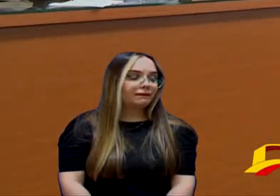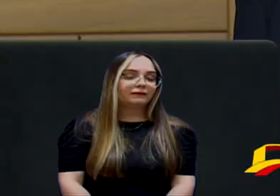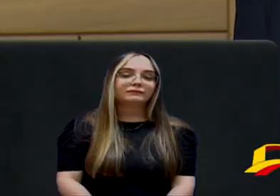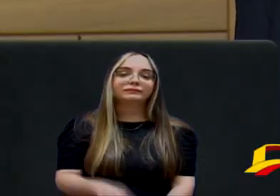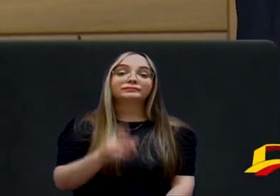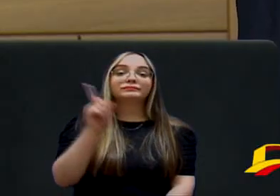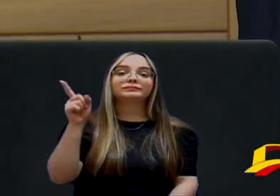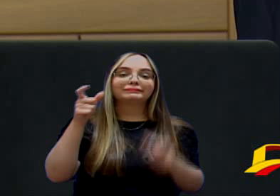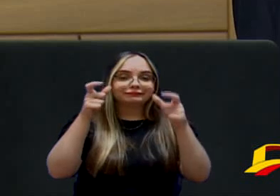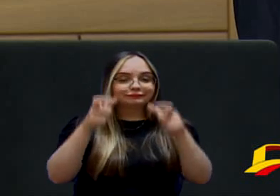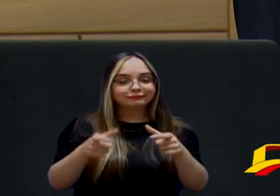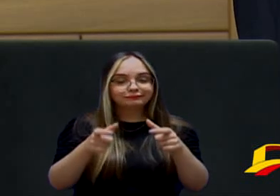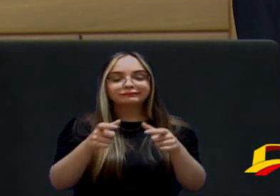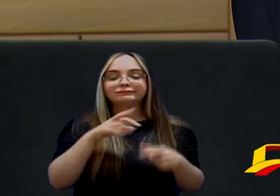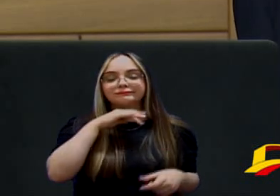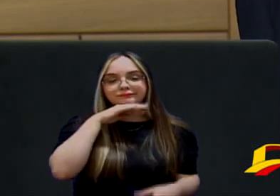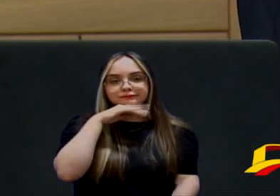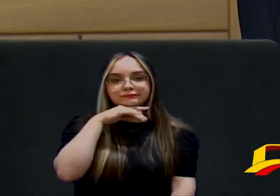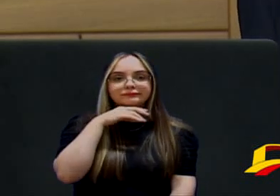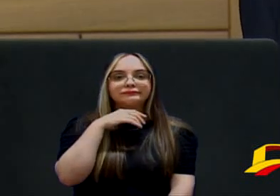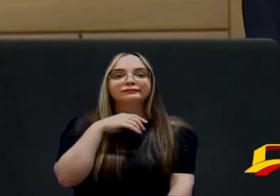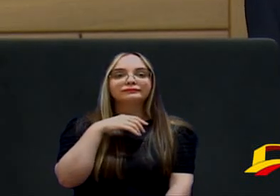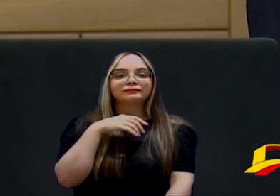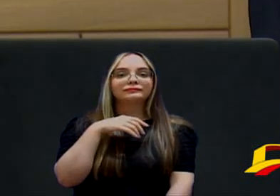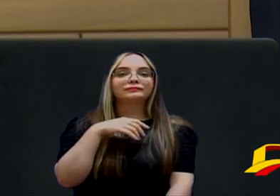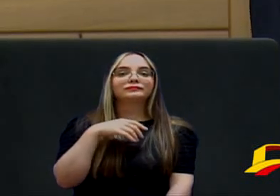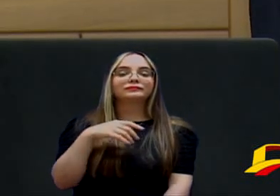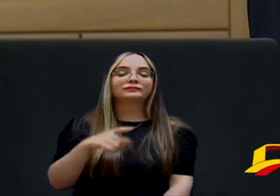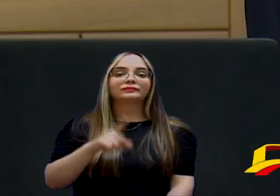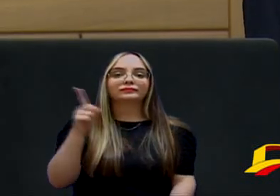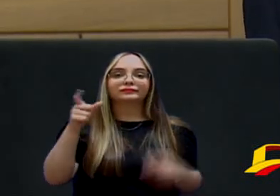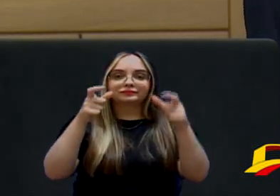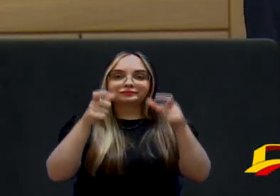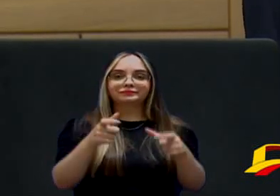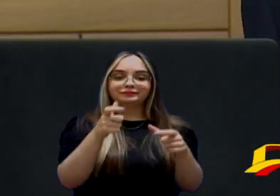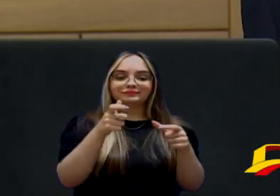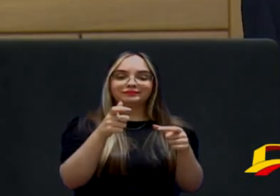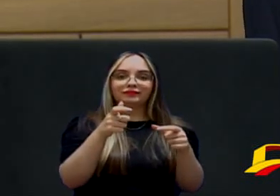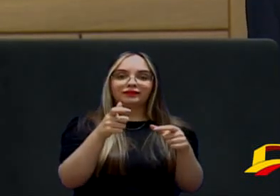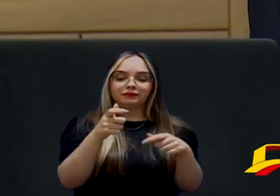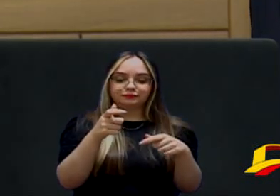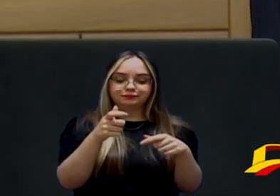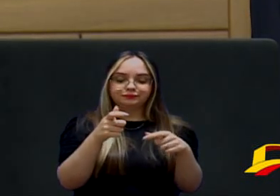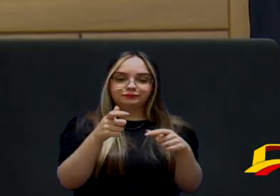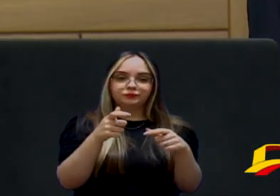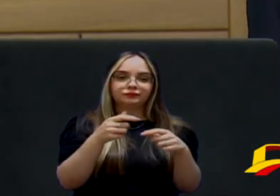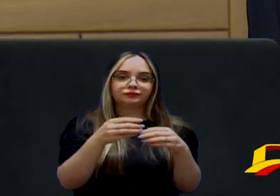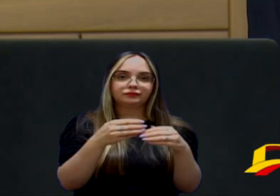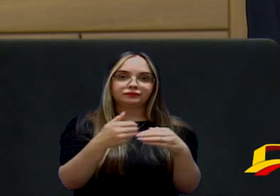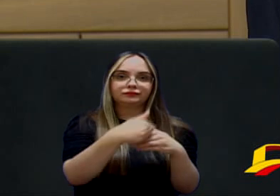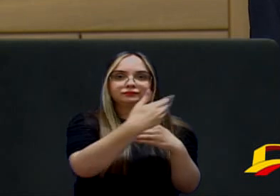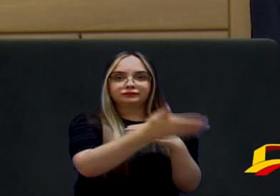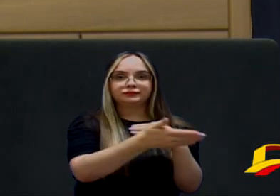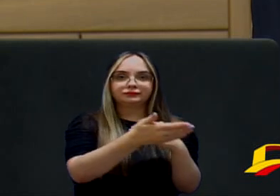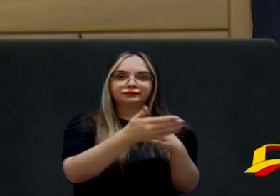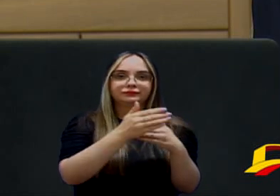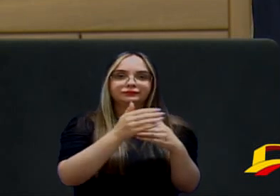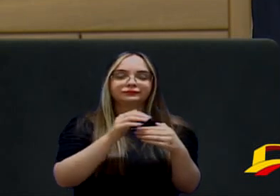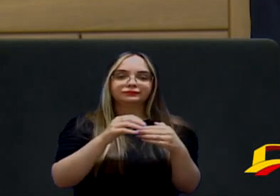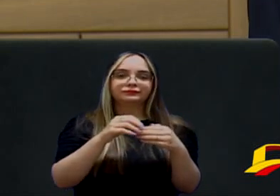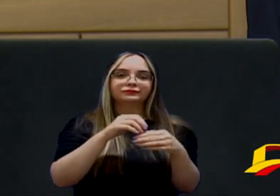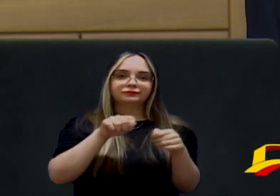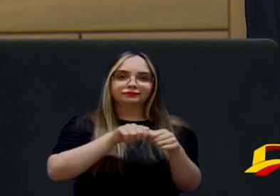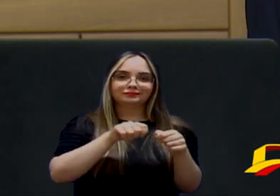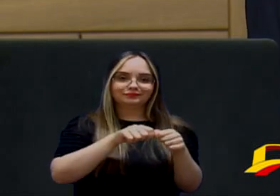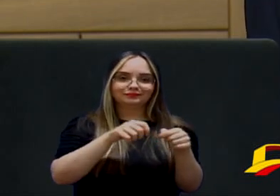a situação tá bem bem ruim inclusive ali no acesso por outro lado de onde estão